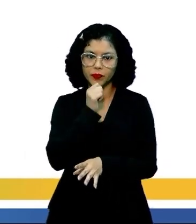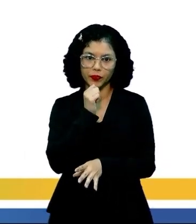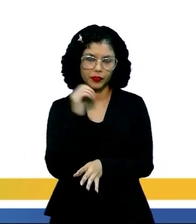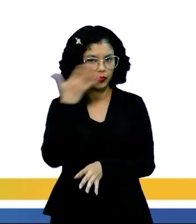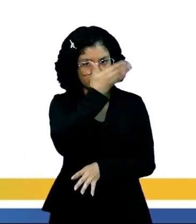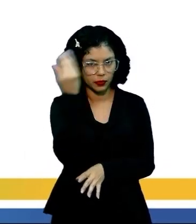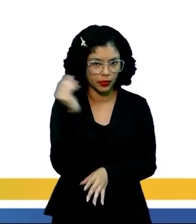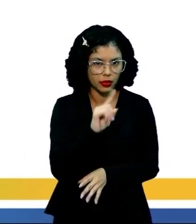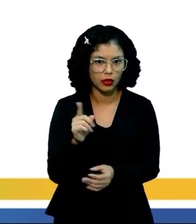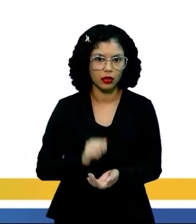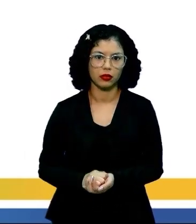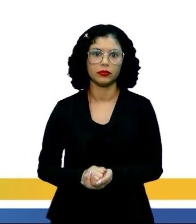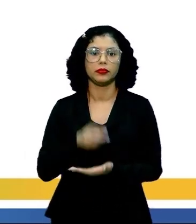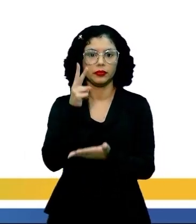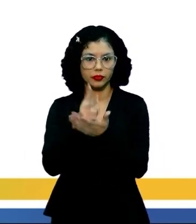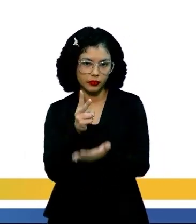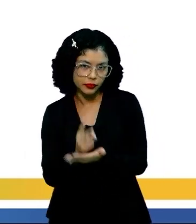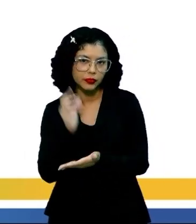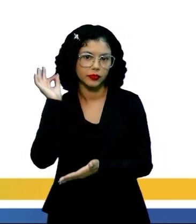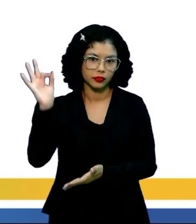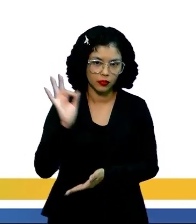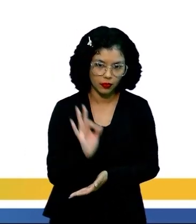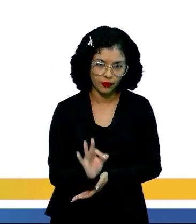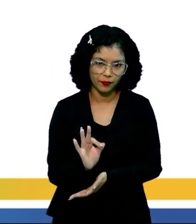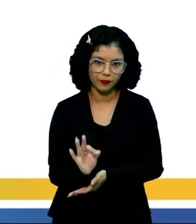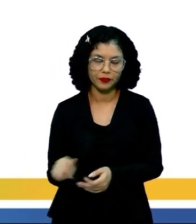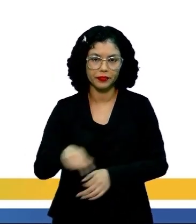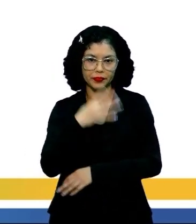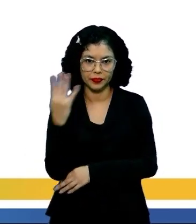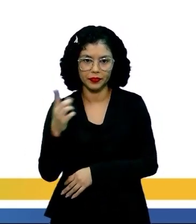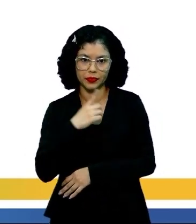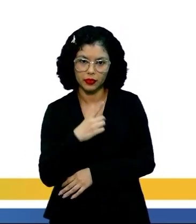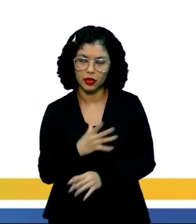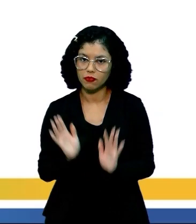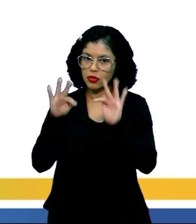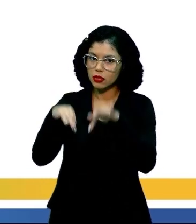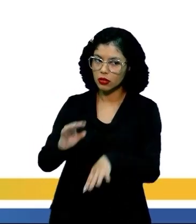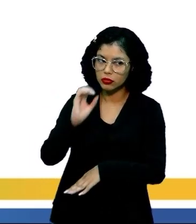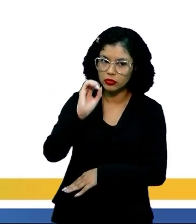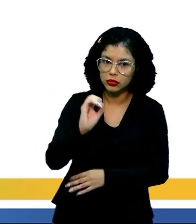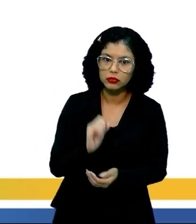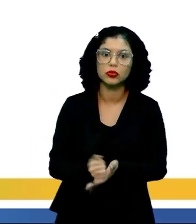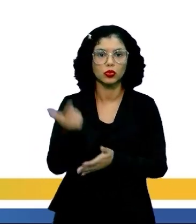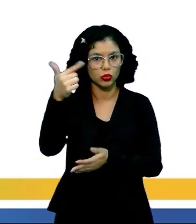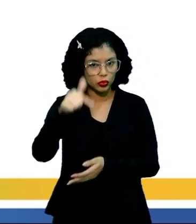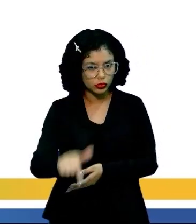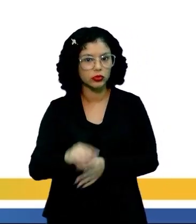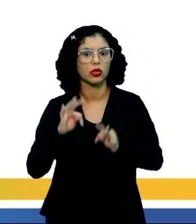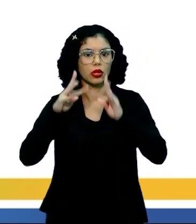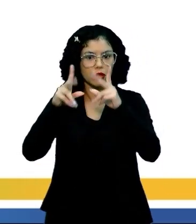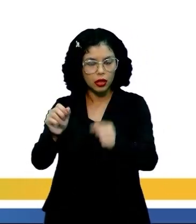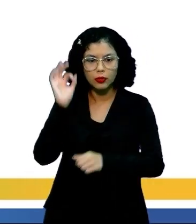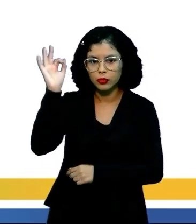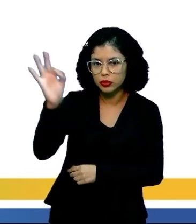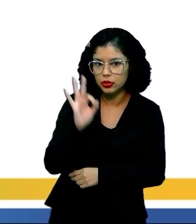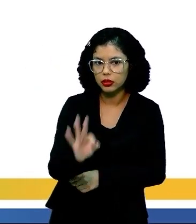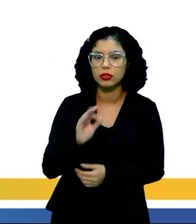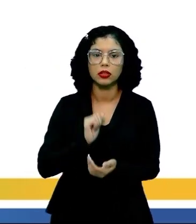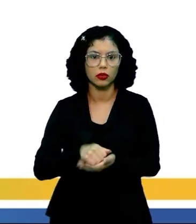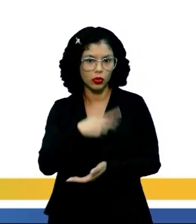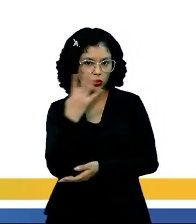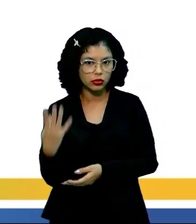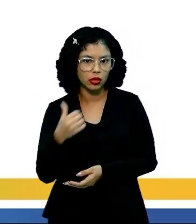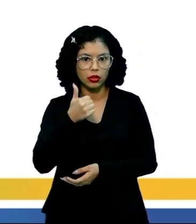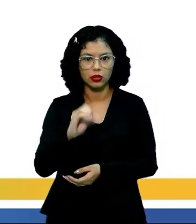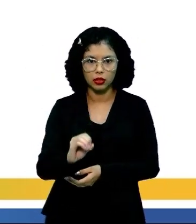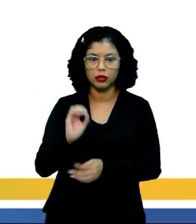não esqueça. Toda porcentagem de uma quantia que terminar em zeros, de novo, toda porcentagem de uma quantia